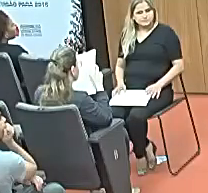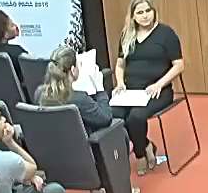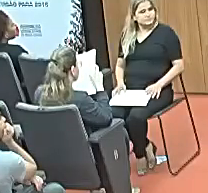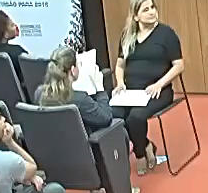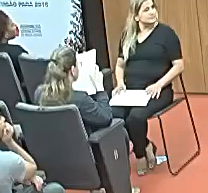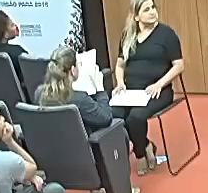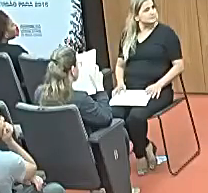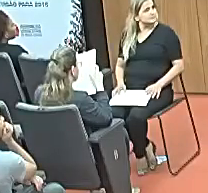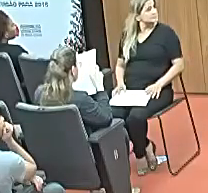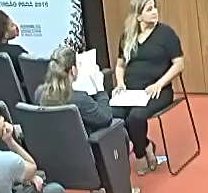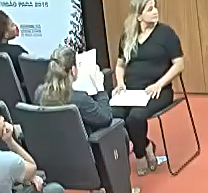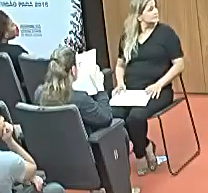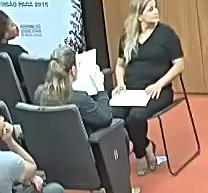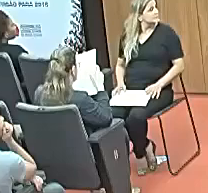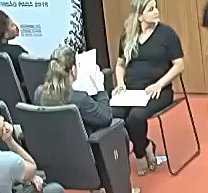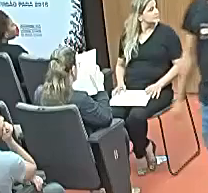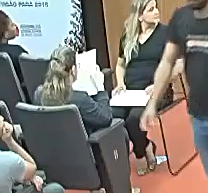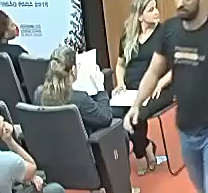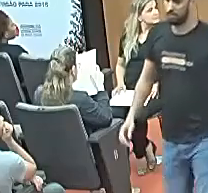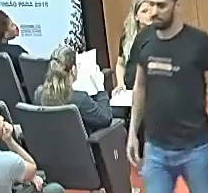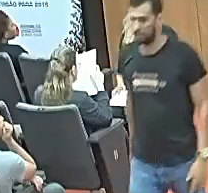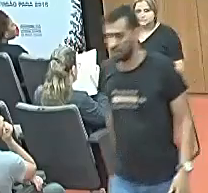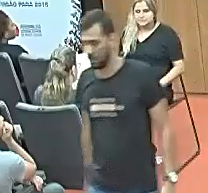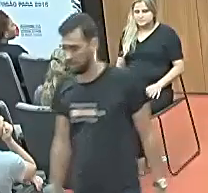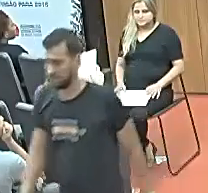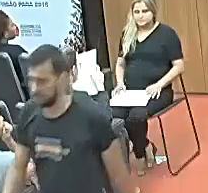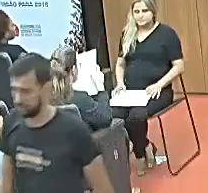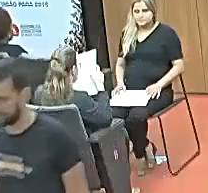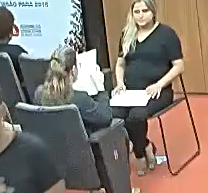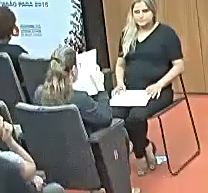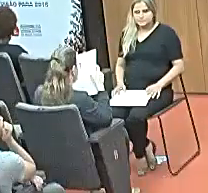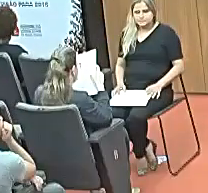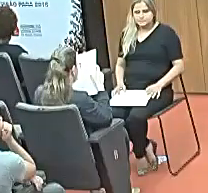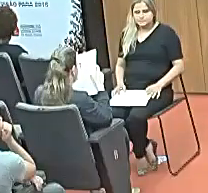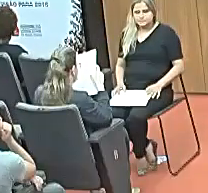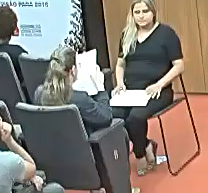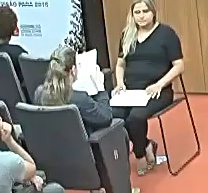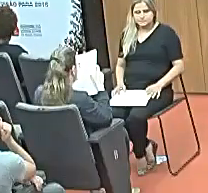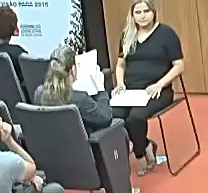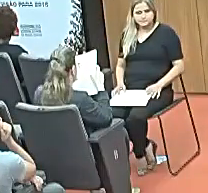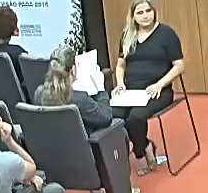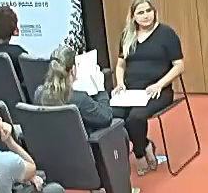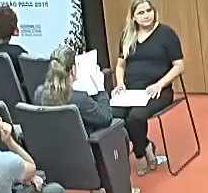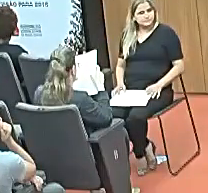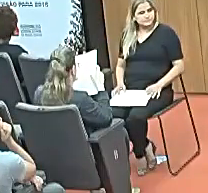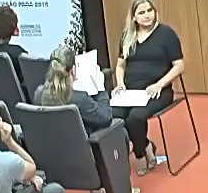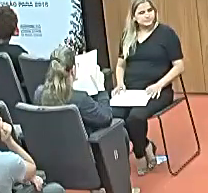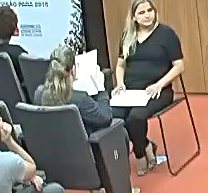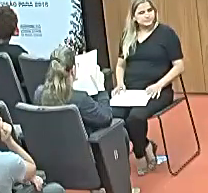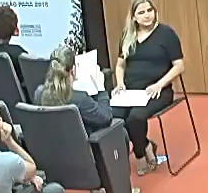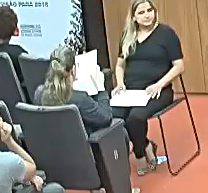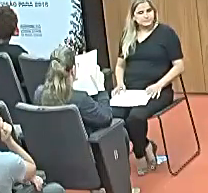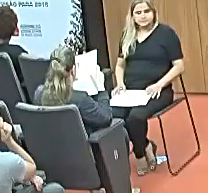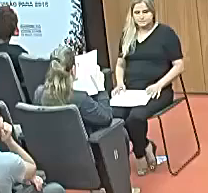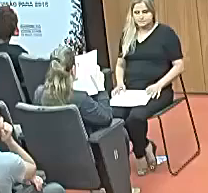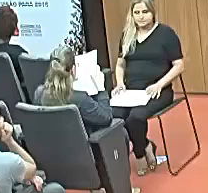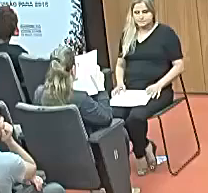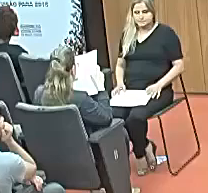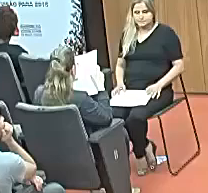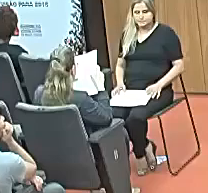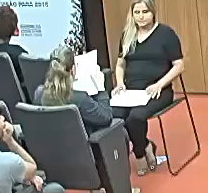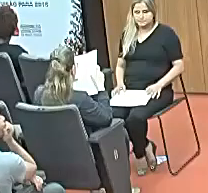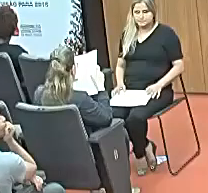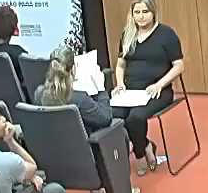gostaria de agradecer a presença de todos e todas agradecer a participação nessa audiência final a receber as